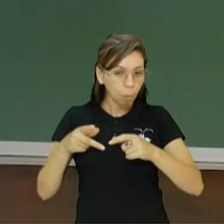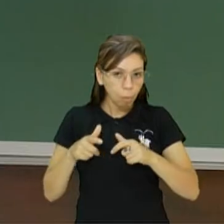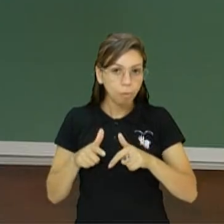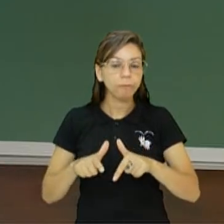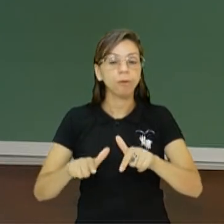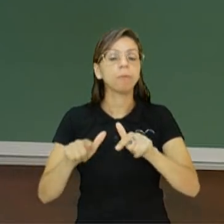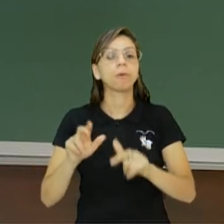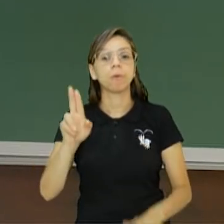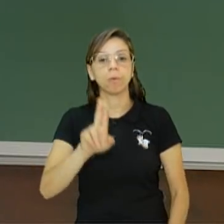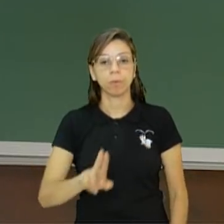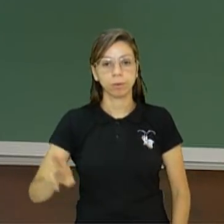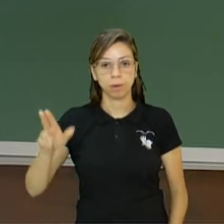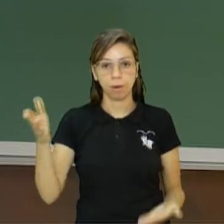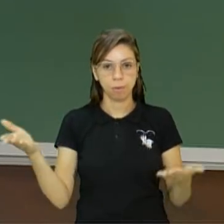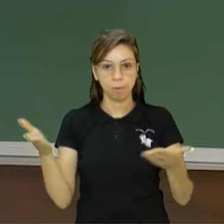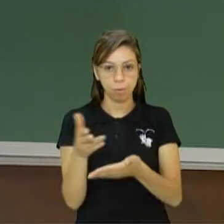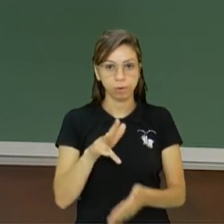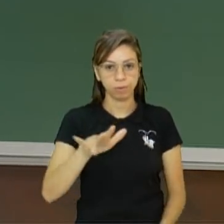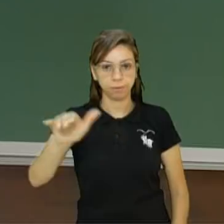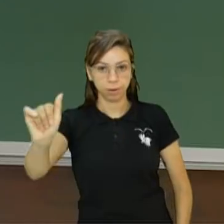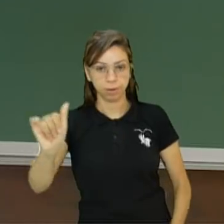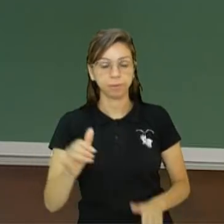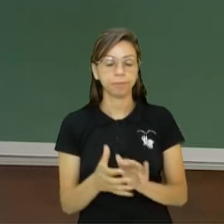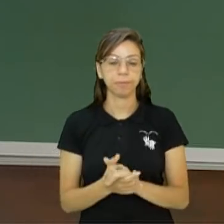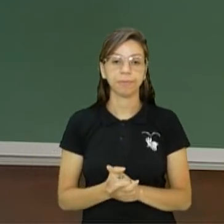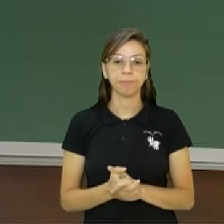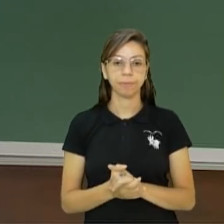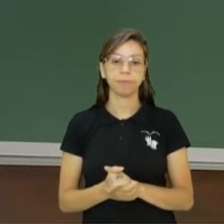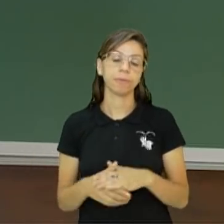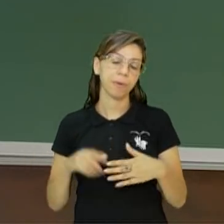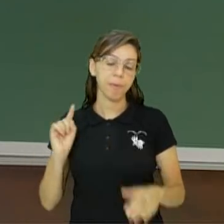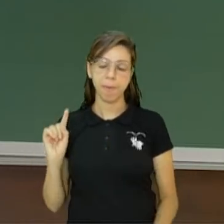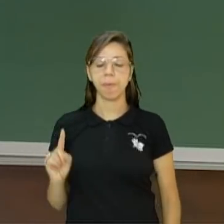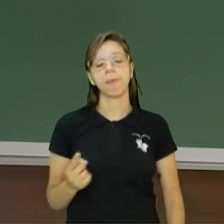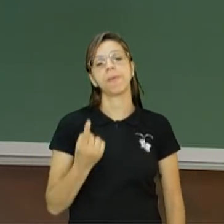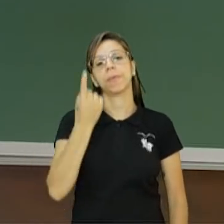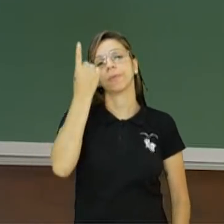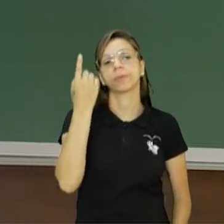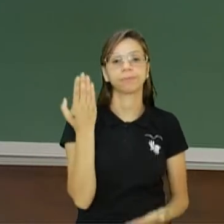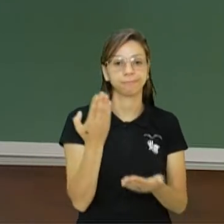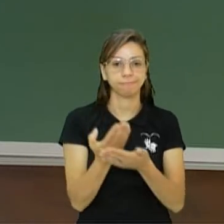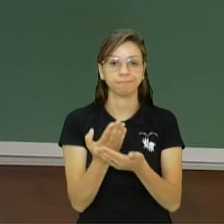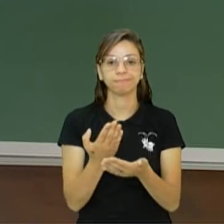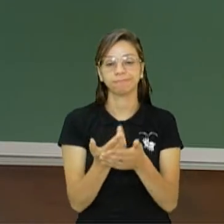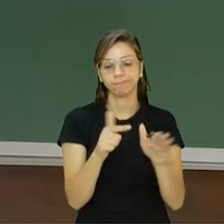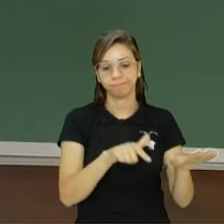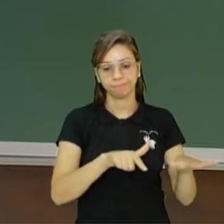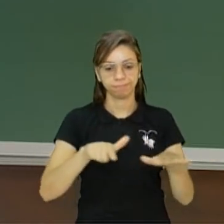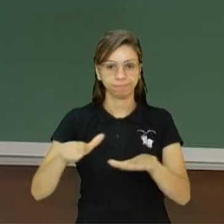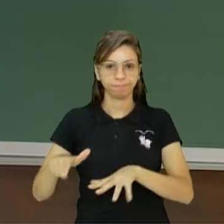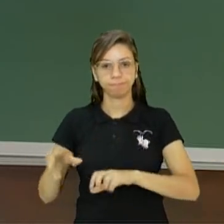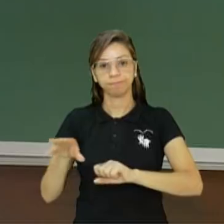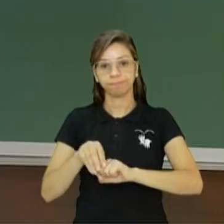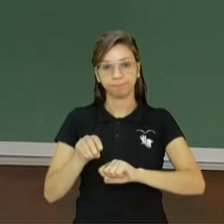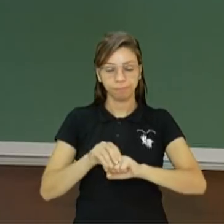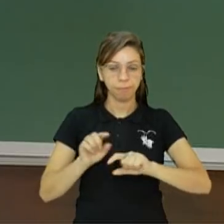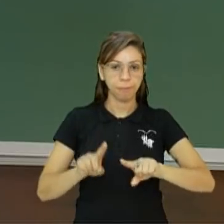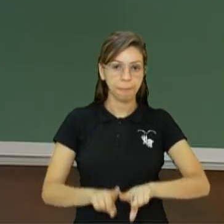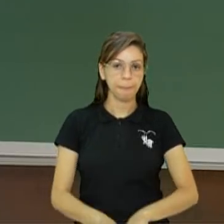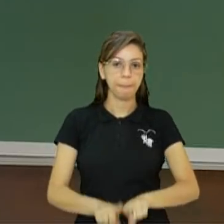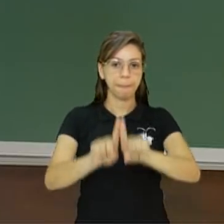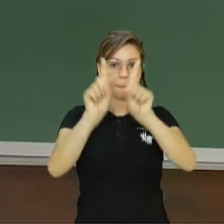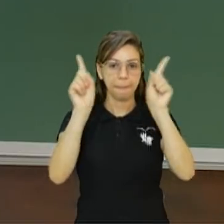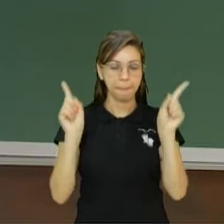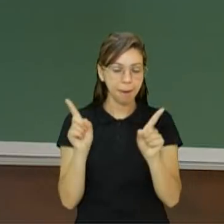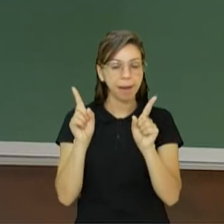estar usando hoje. Então, hoje é a nossa última aula da Semana do Conhecimento, mas